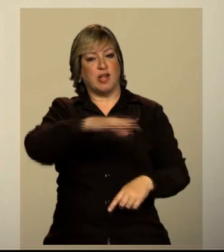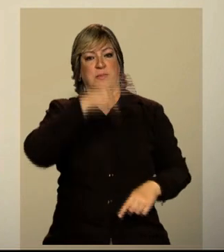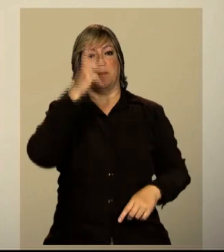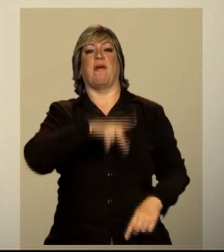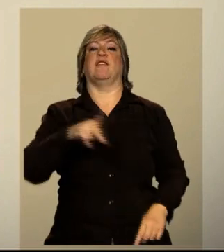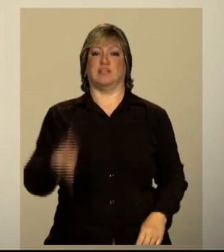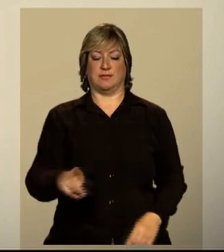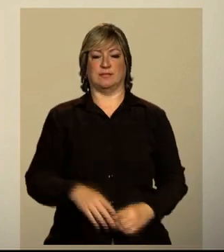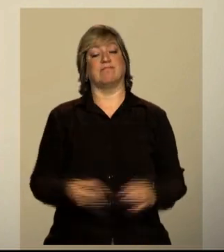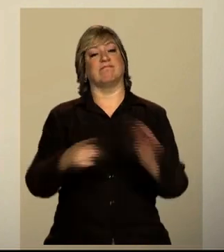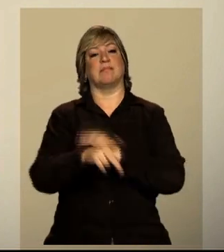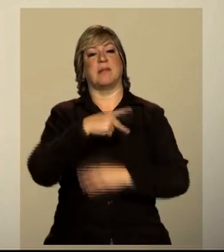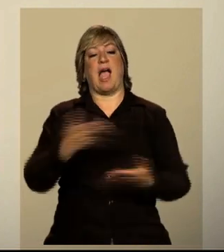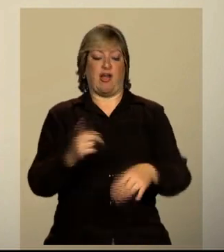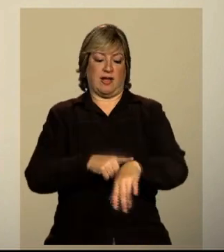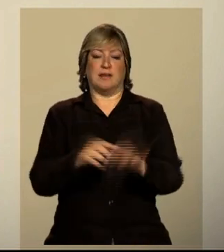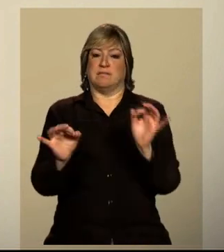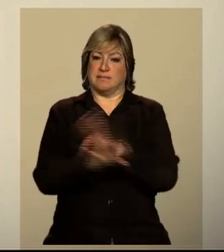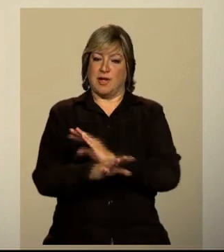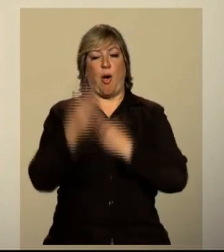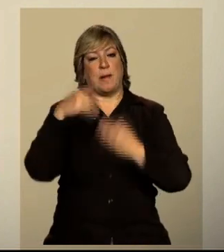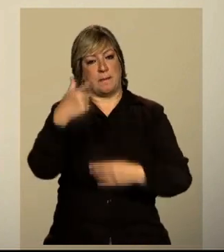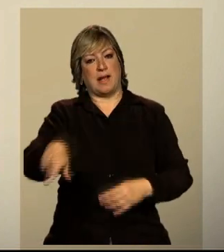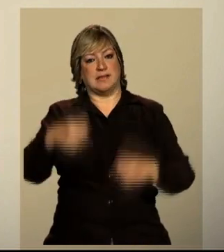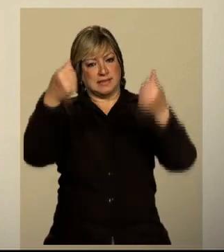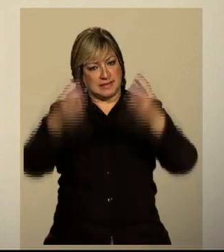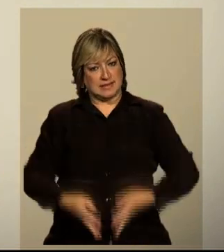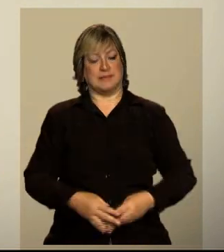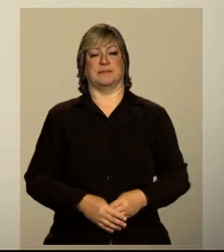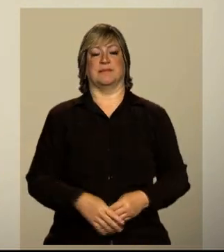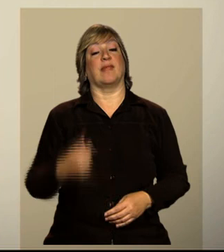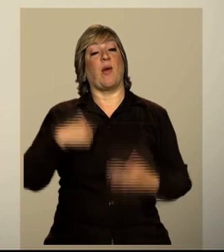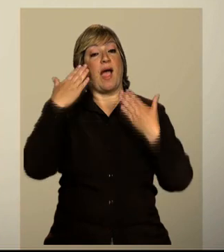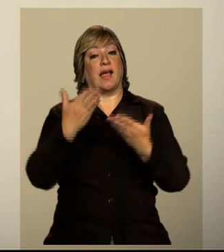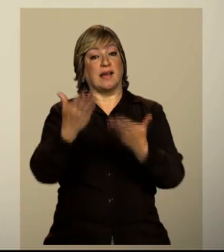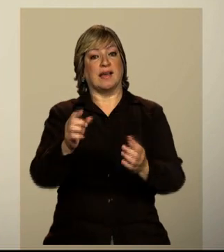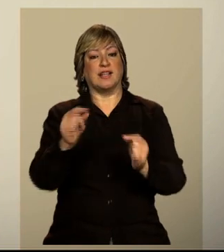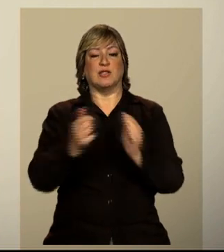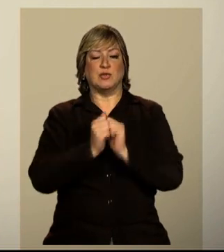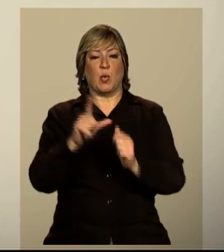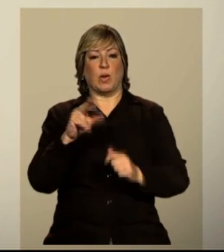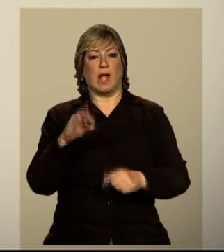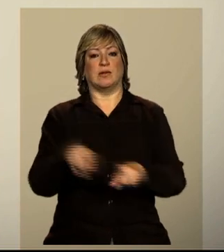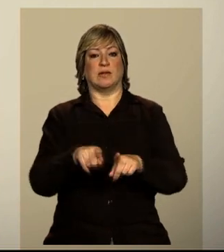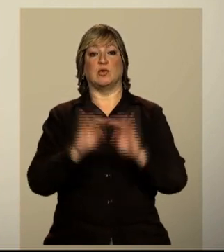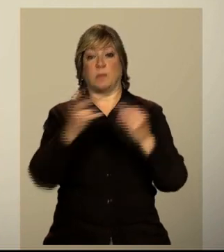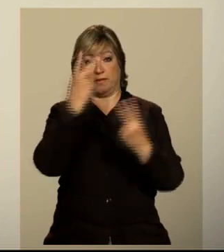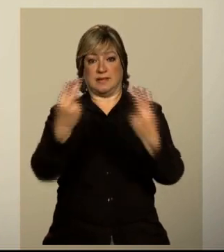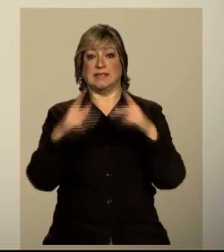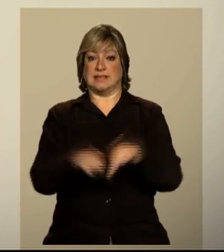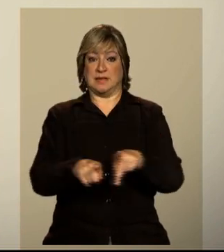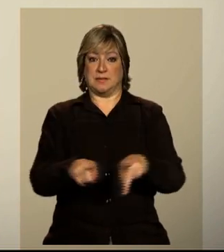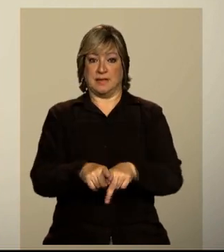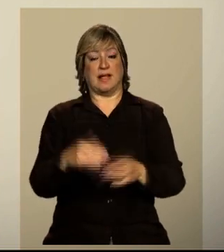professores infelizmente nosso tempo chegou ao fim obrigado por mais esse café Eu é que agradeço a sua companhia Luciano EA